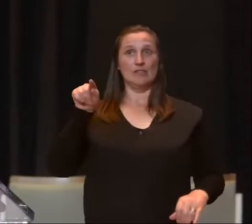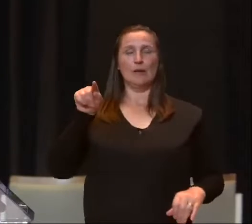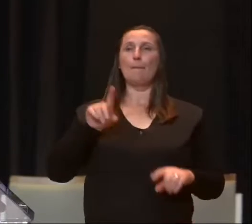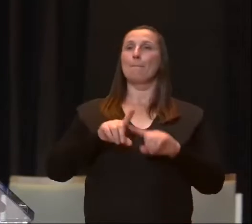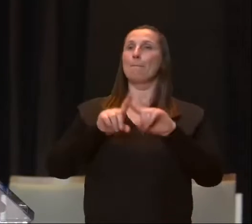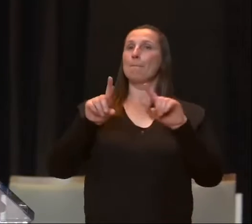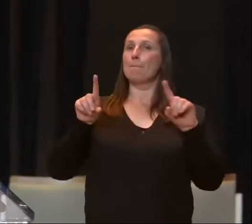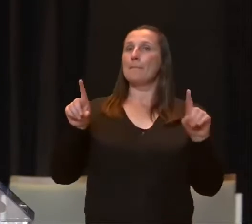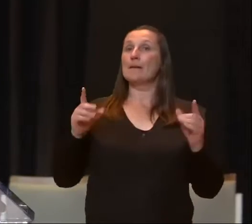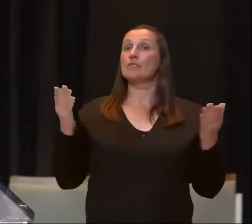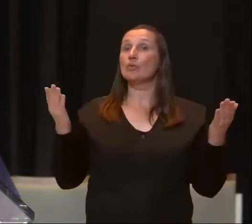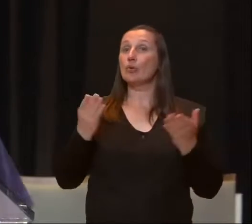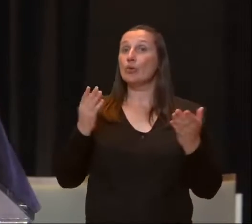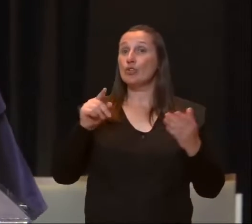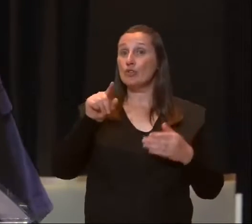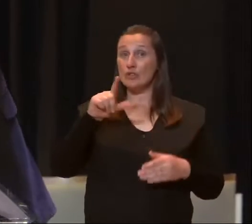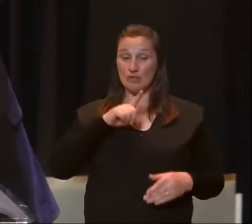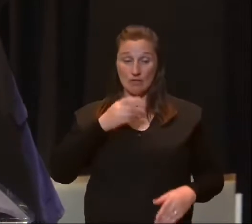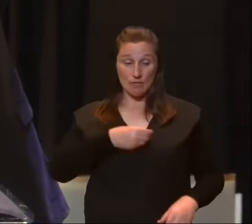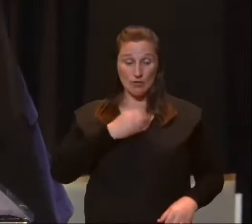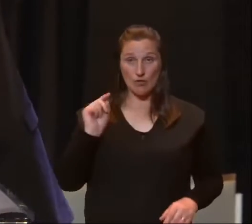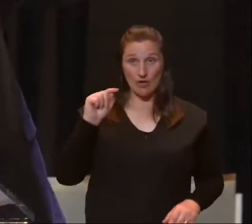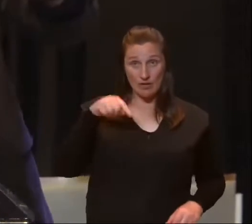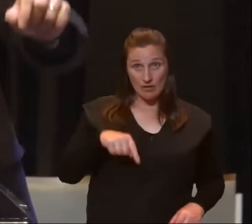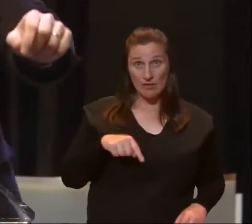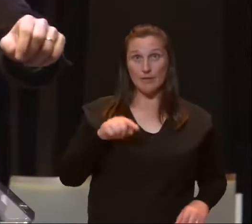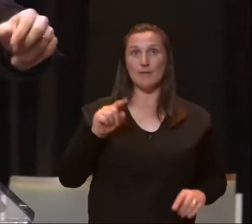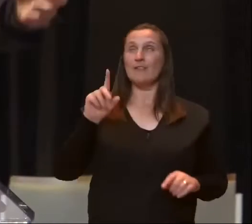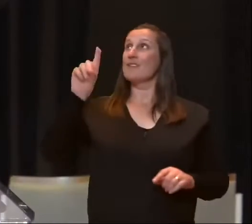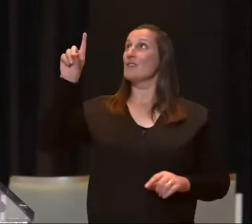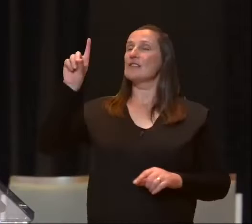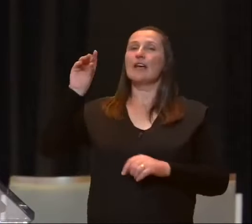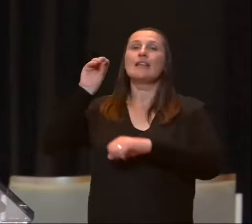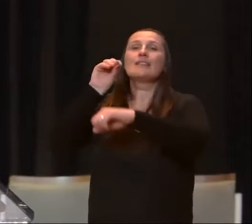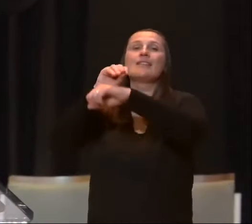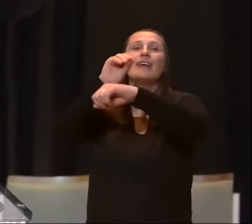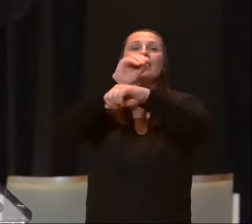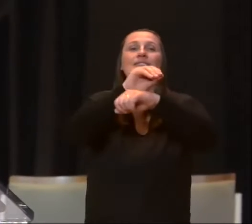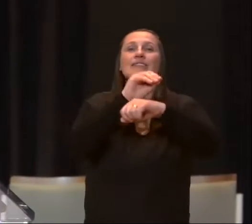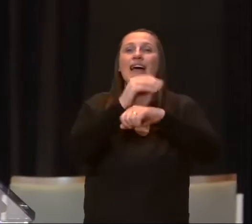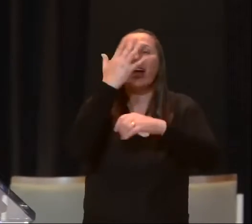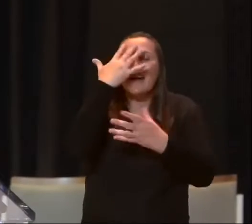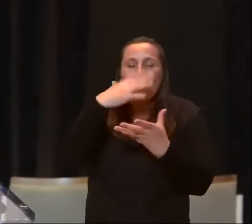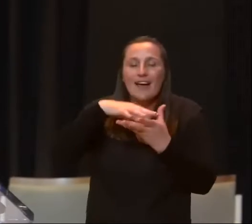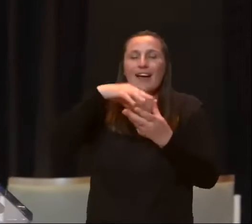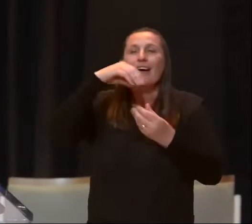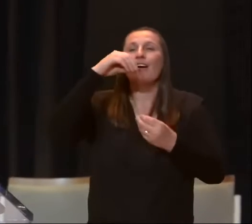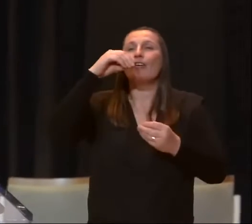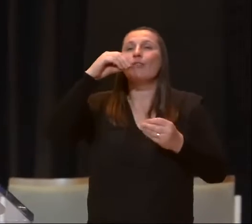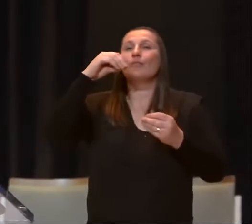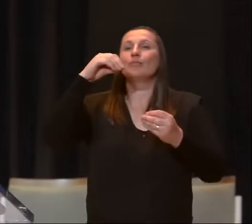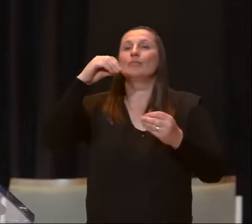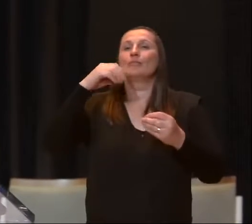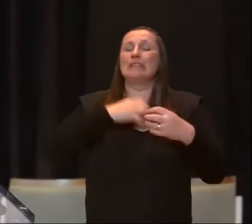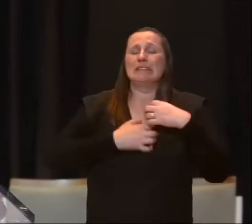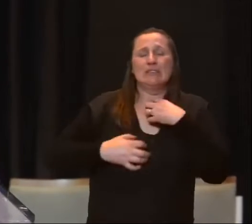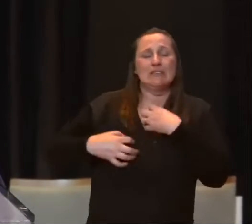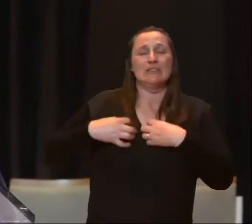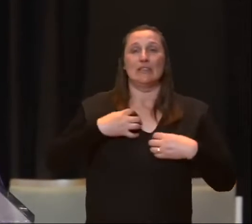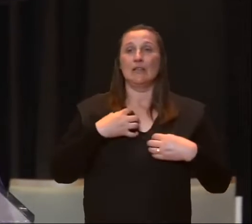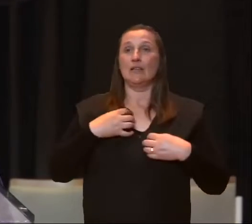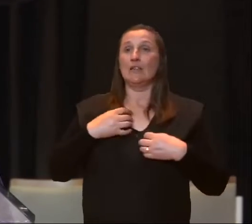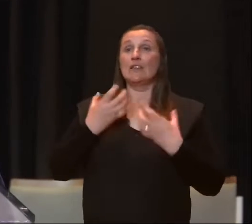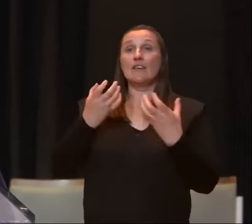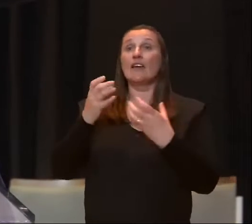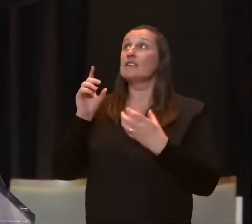aqui porque Ele quer tratar a tua alma abatida. Ele te trouxe aqui porque Ele quer trazer